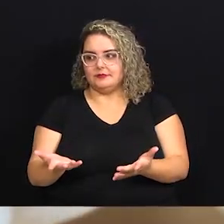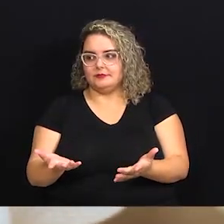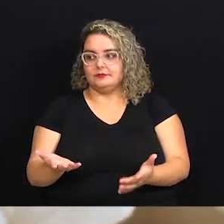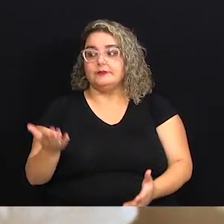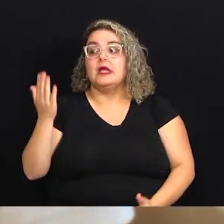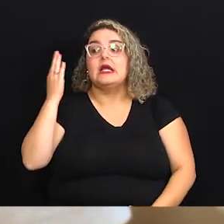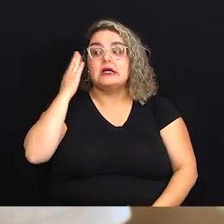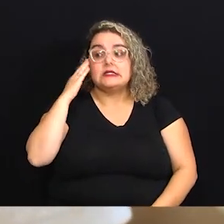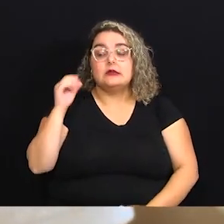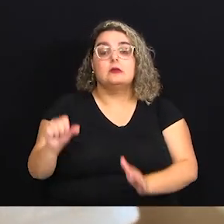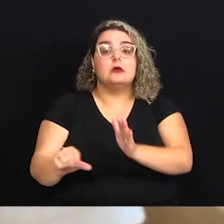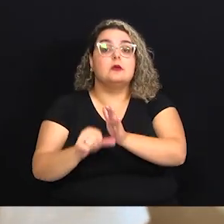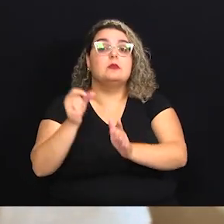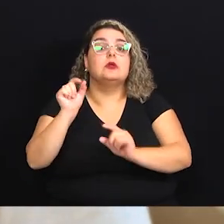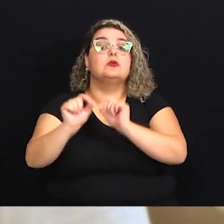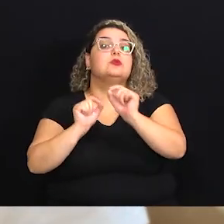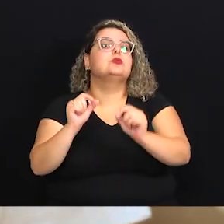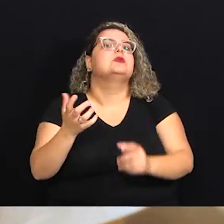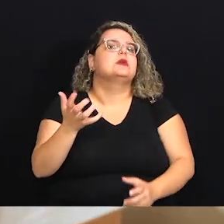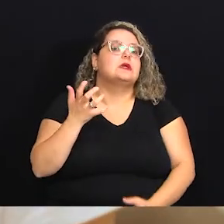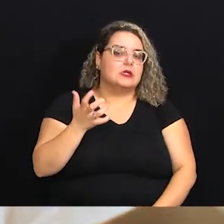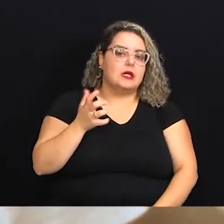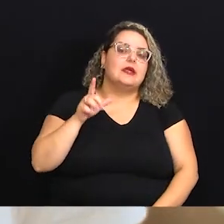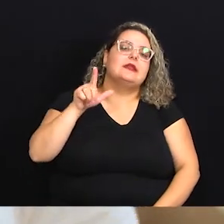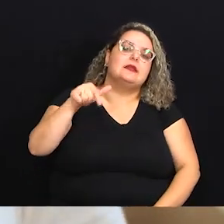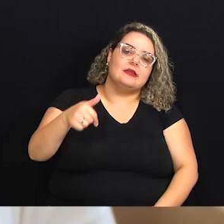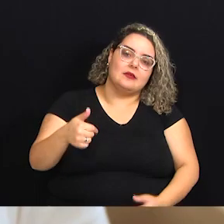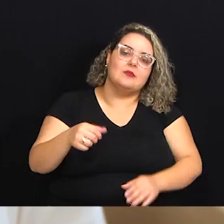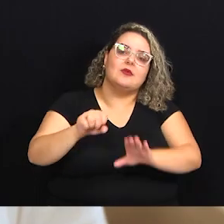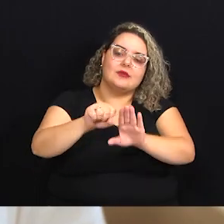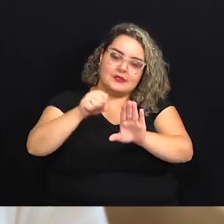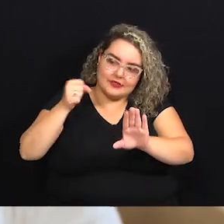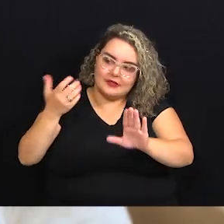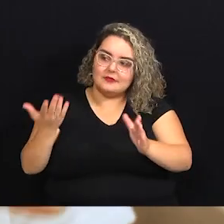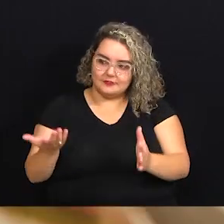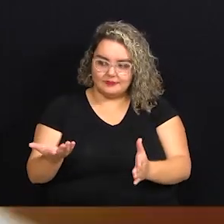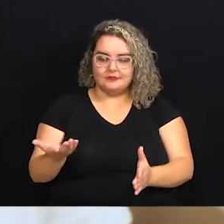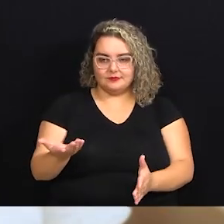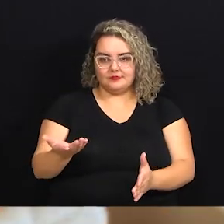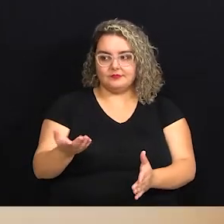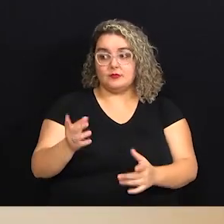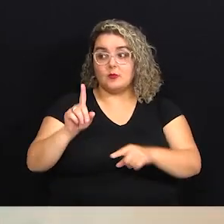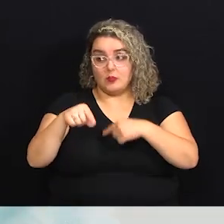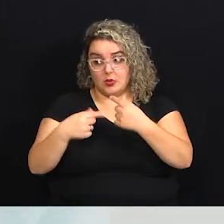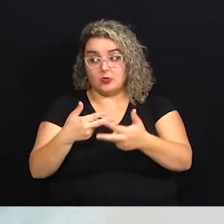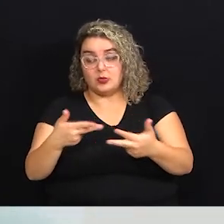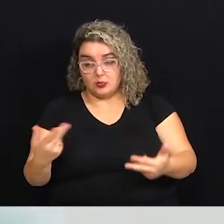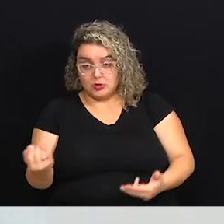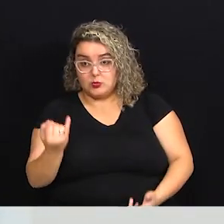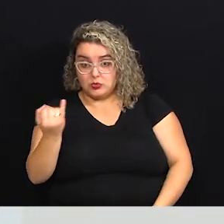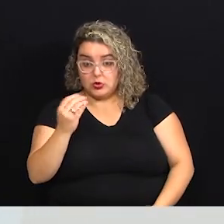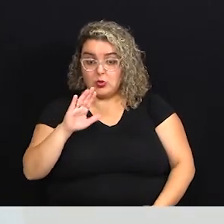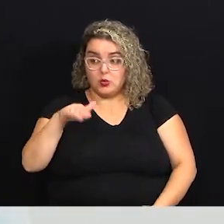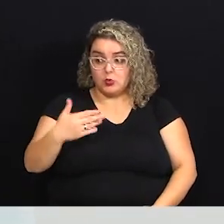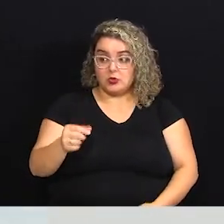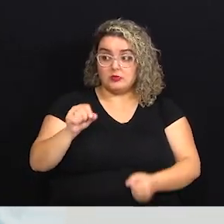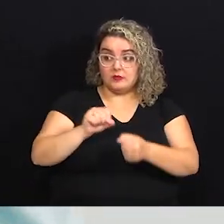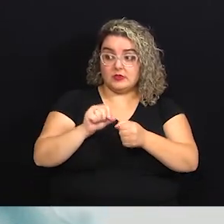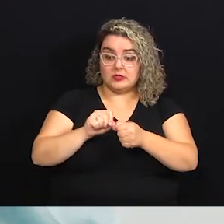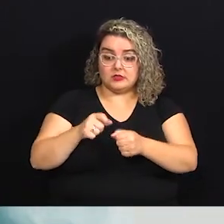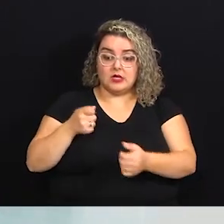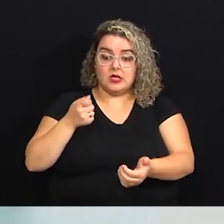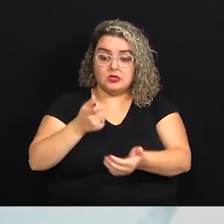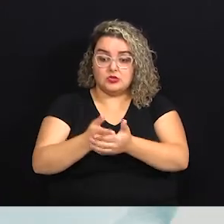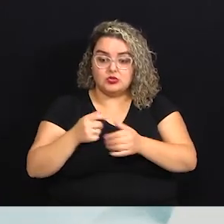comer. Saiba primeiro o que você quer e depois você abre a geladeira. E outra coisa importante, quando você fizer